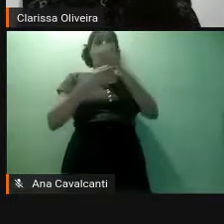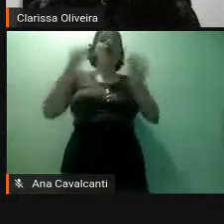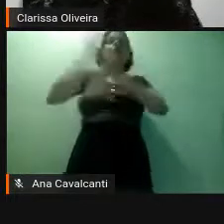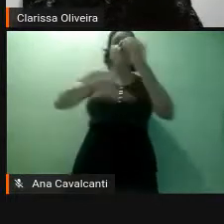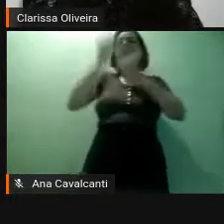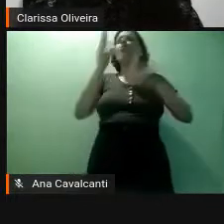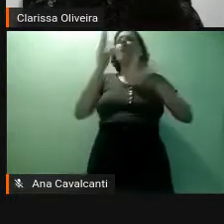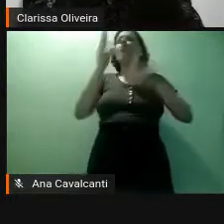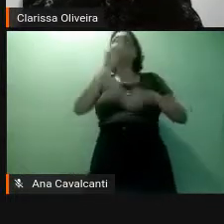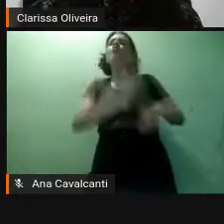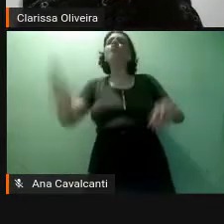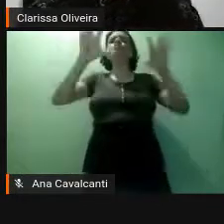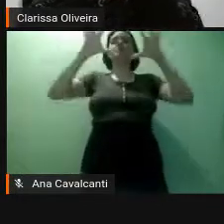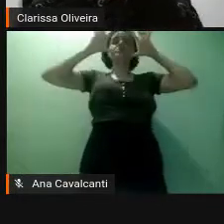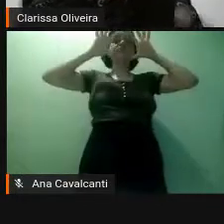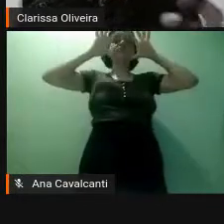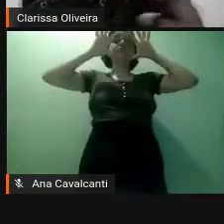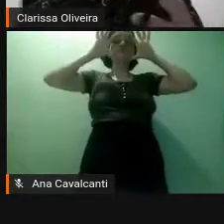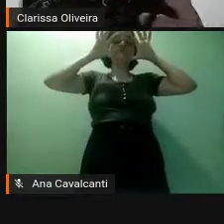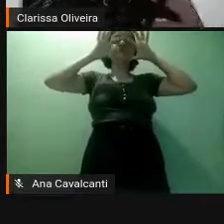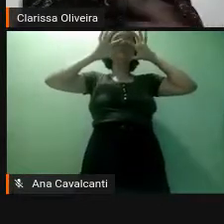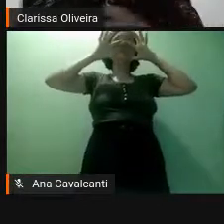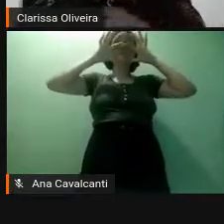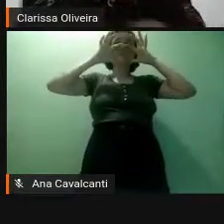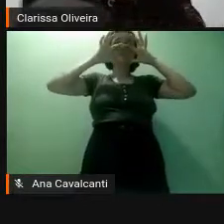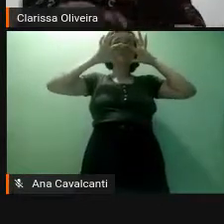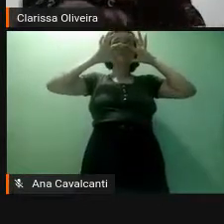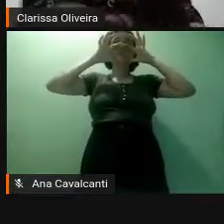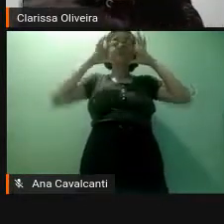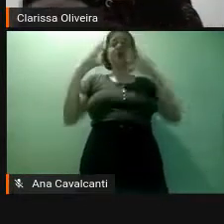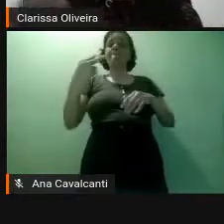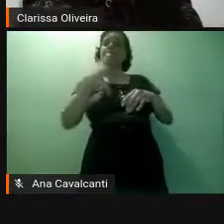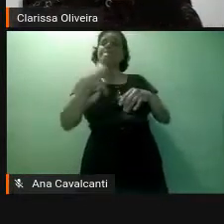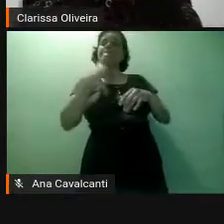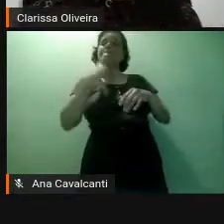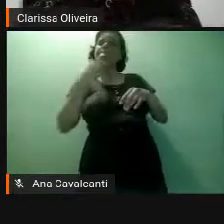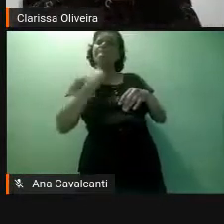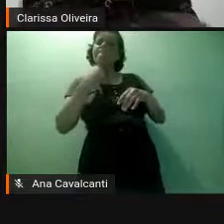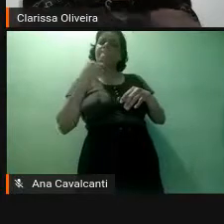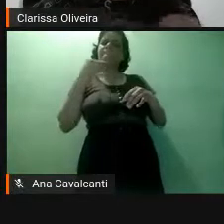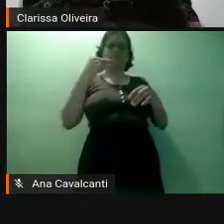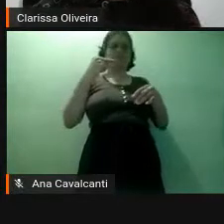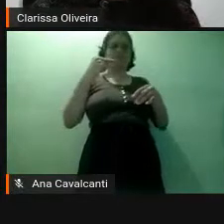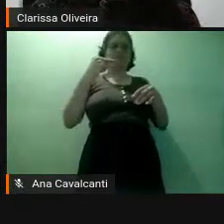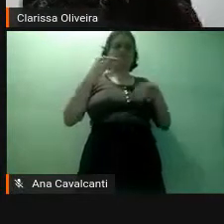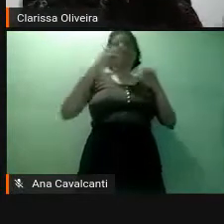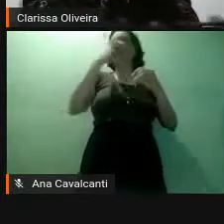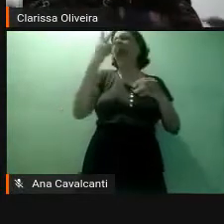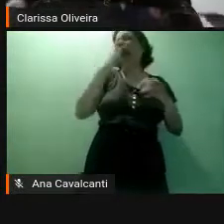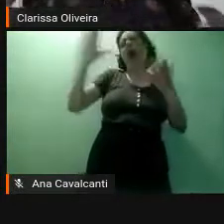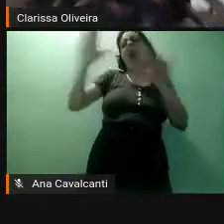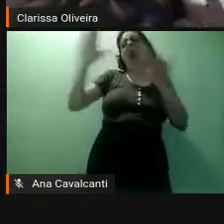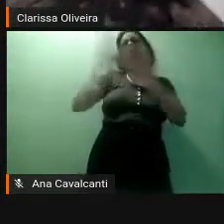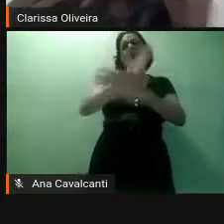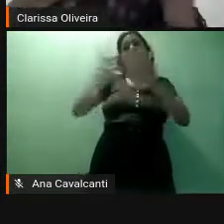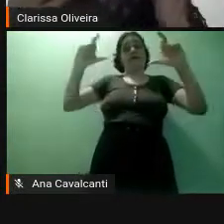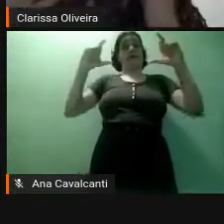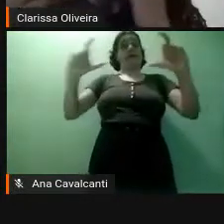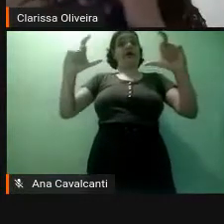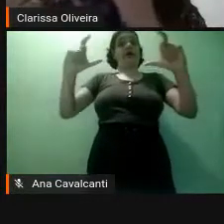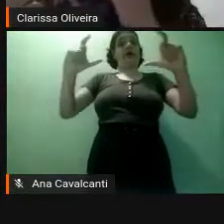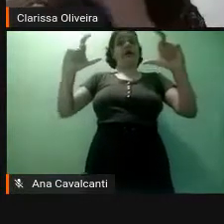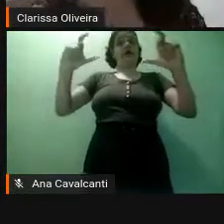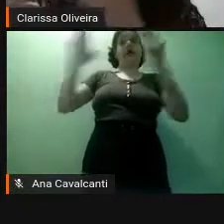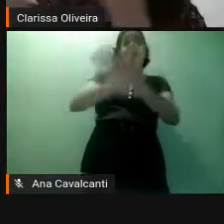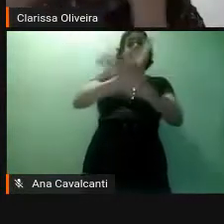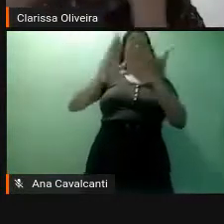rosto? Porque eu tenho umas, Clarissa, que a máscara parece ser um pouco maior do que o meu rosto, fica muito grande. Se ficar muito grande, vai